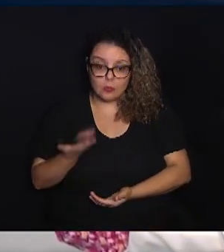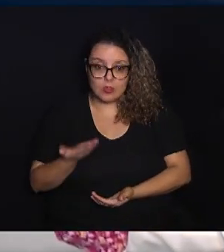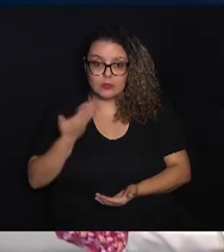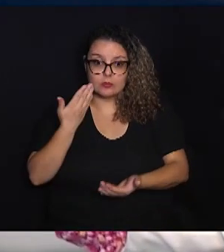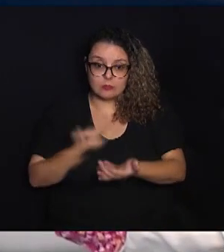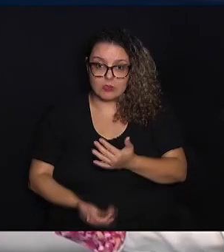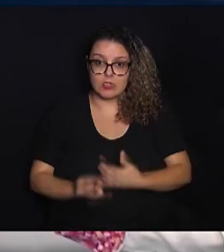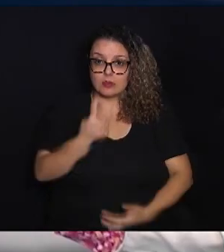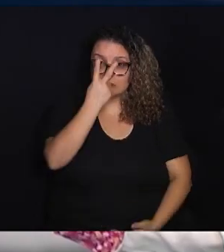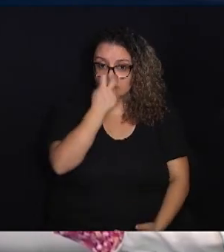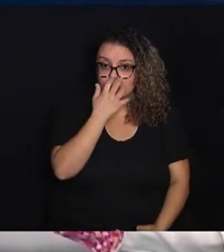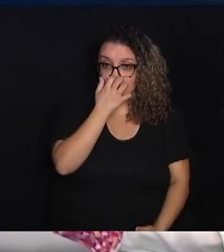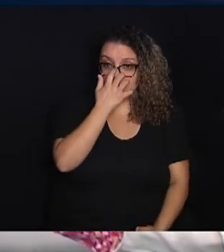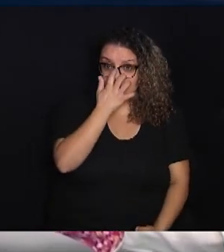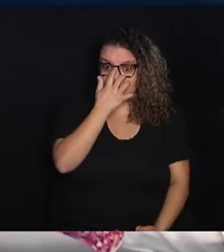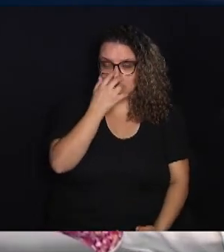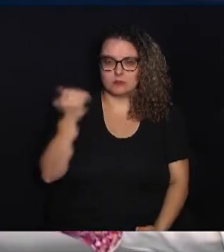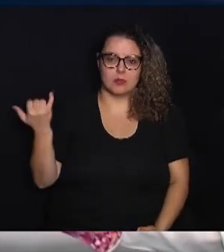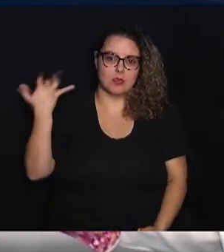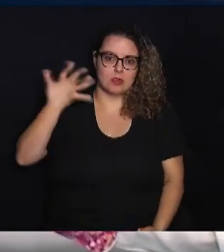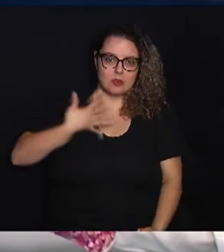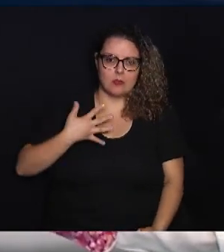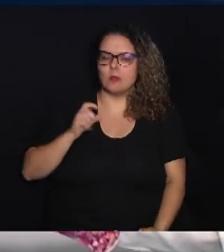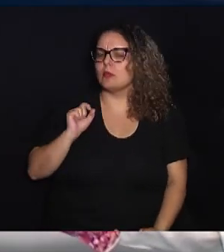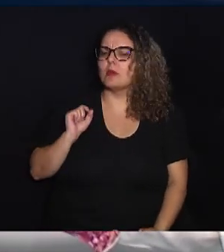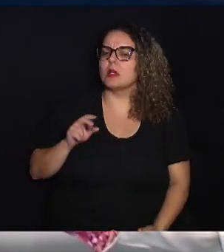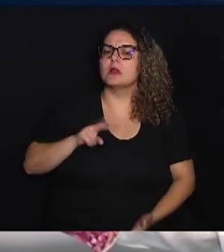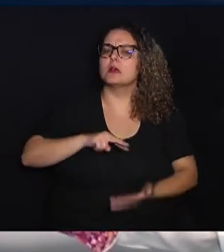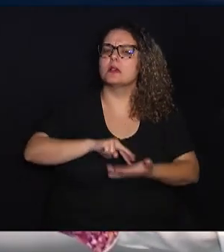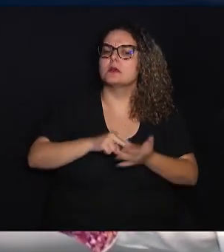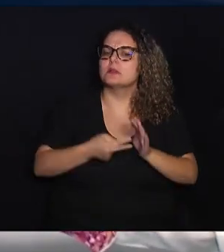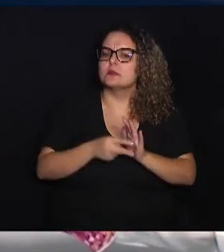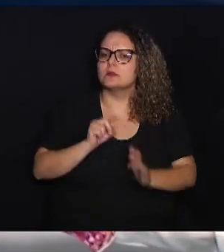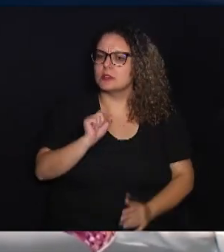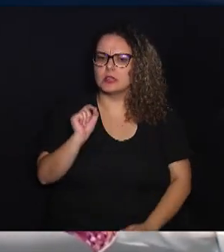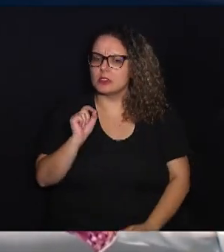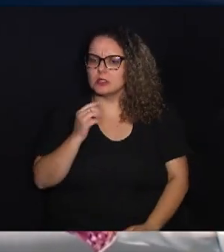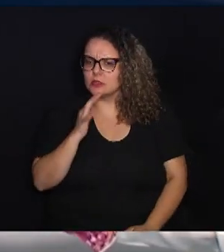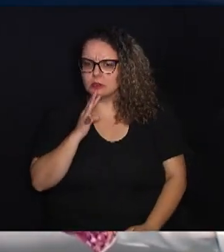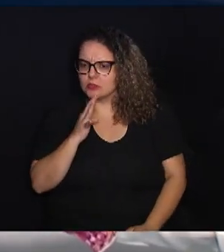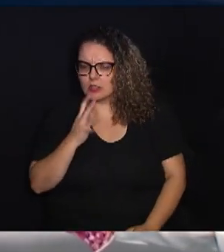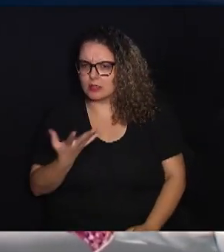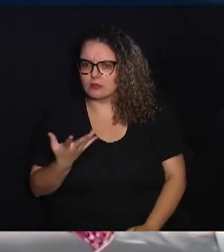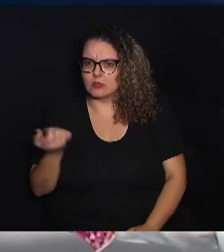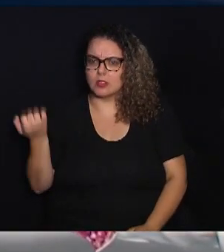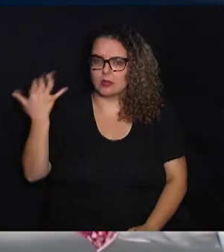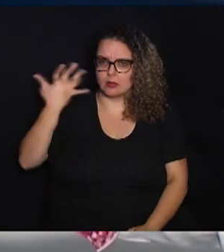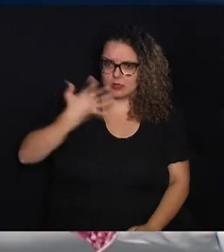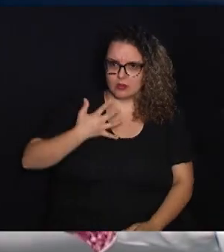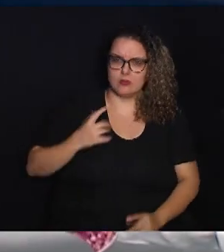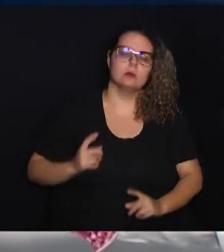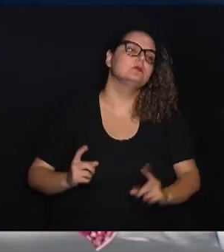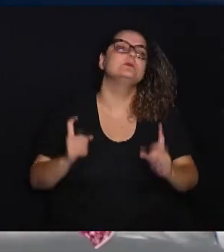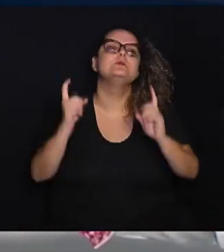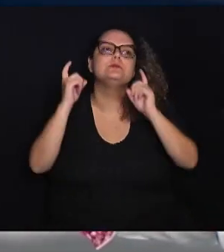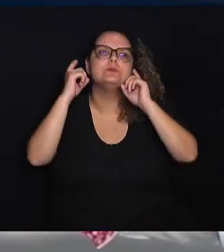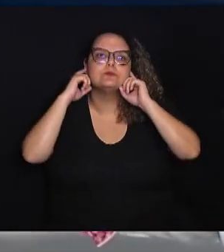precisa ter a audiodescrição. O que é a audiodescrição, para quem não conhece? A audiodescrição seria o fone de ouvido,